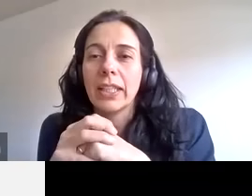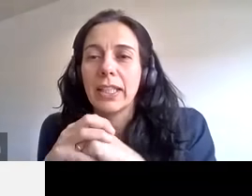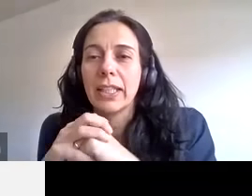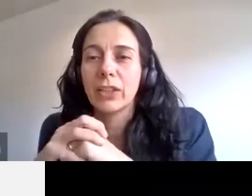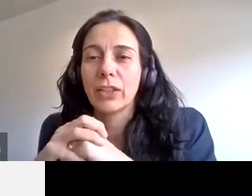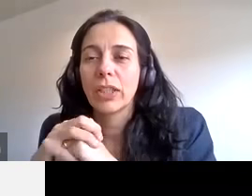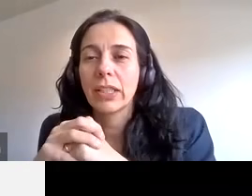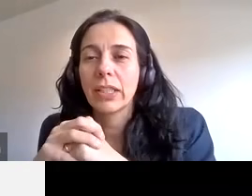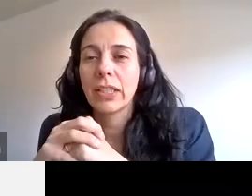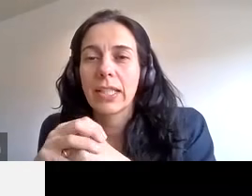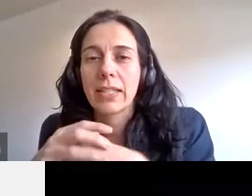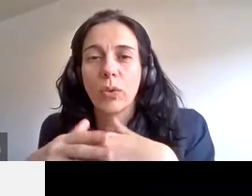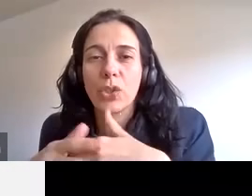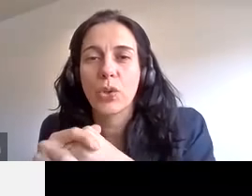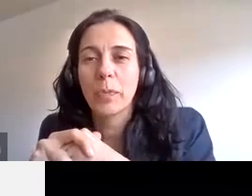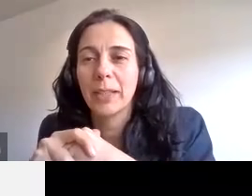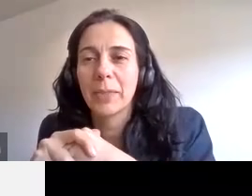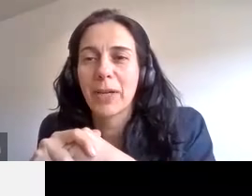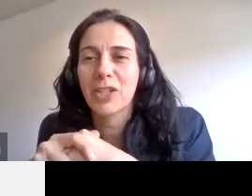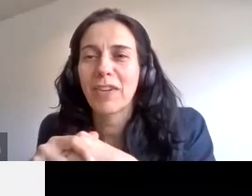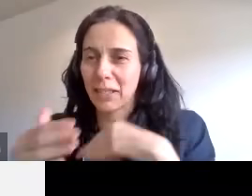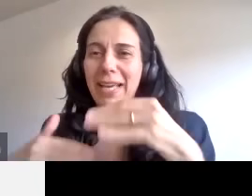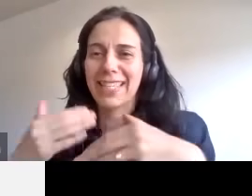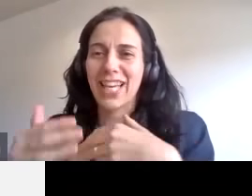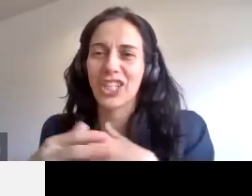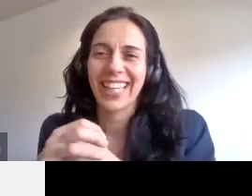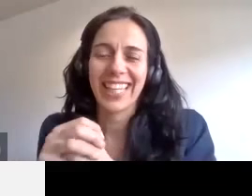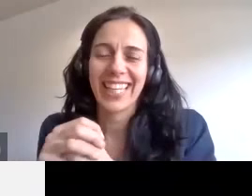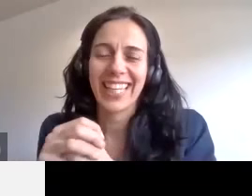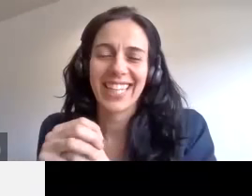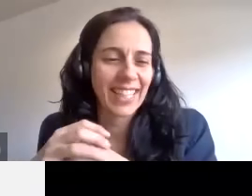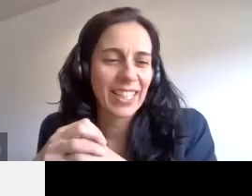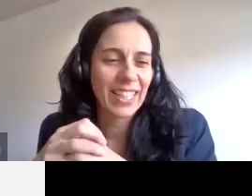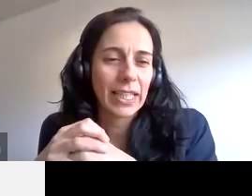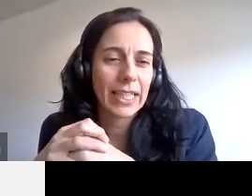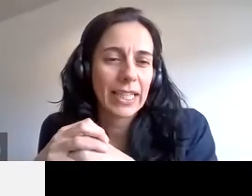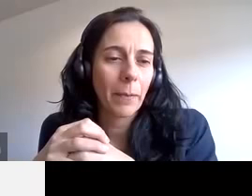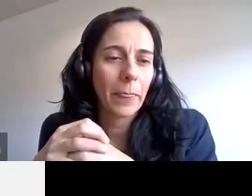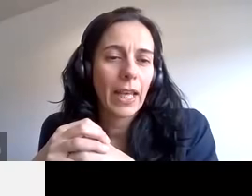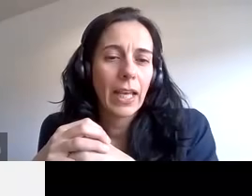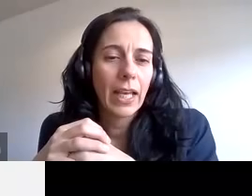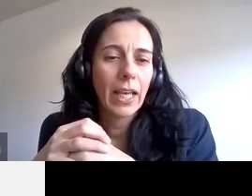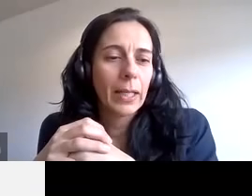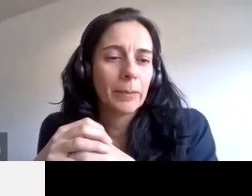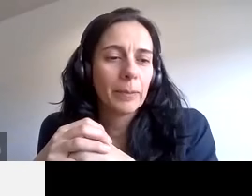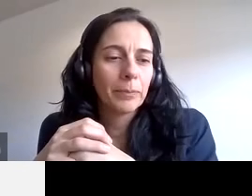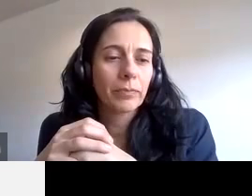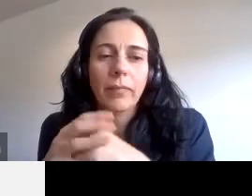participantes e a doutora Teresa, colocando as questões para ser mais fácil e mais ágil esta nossa comunicação.